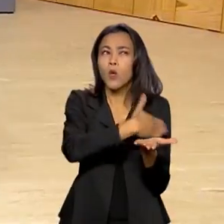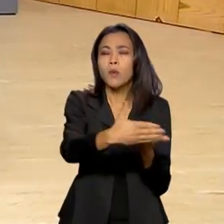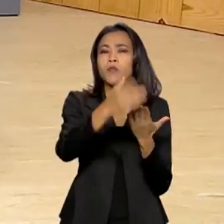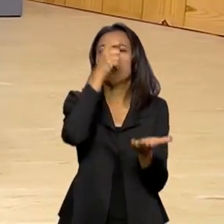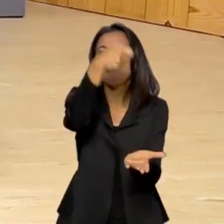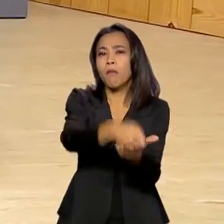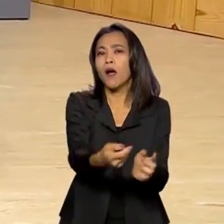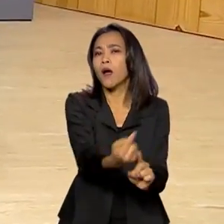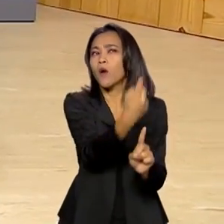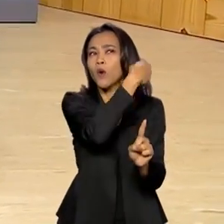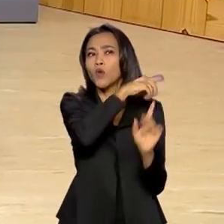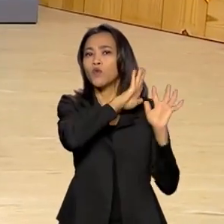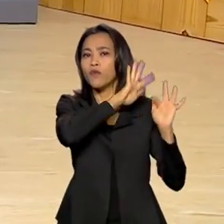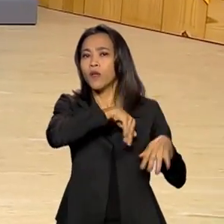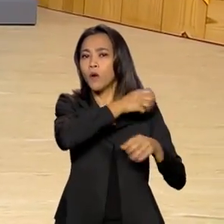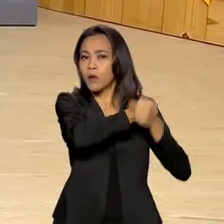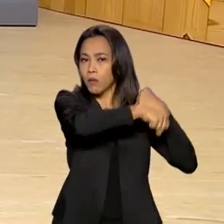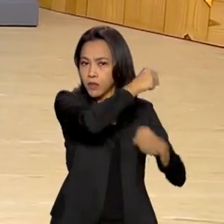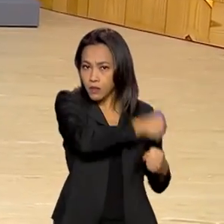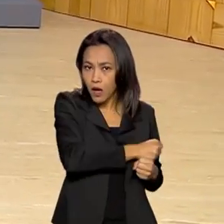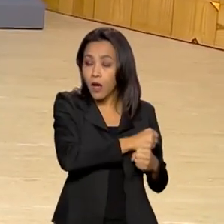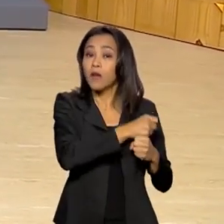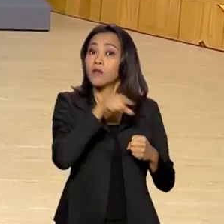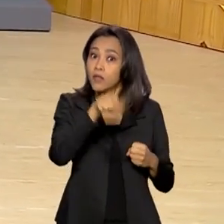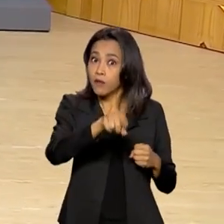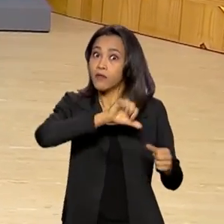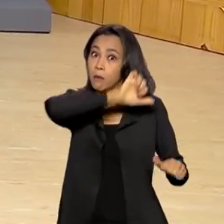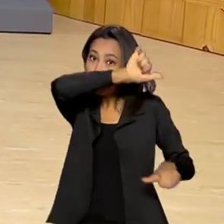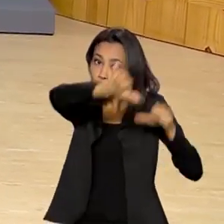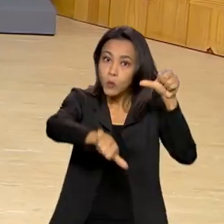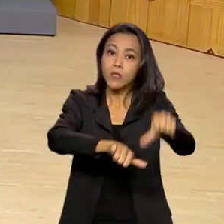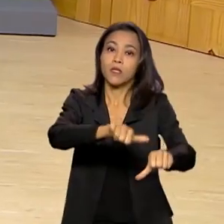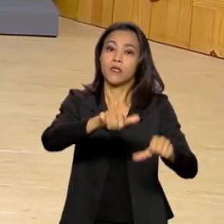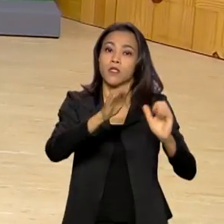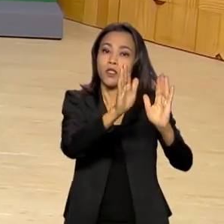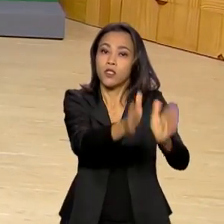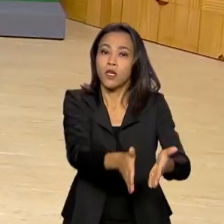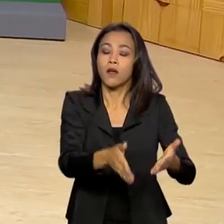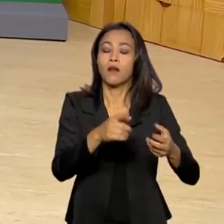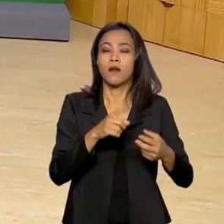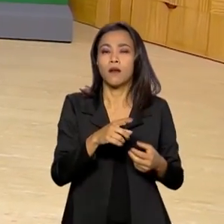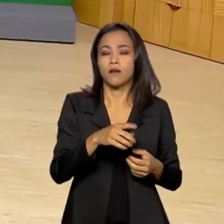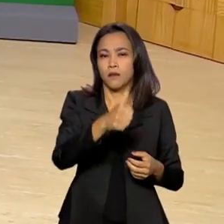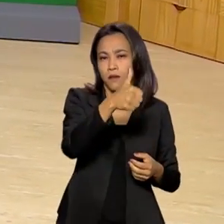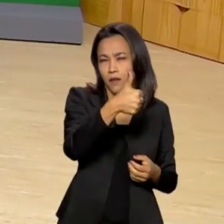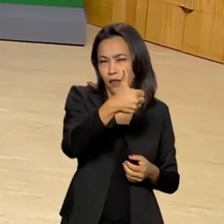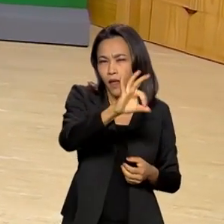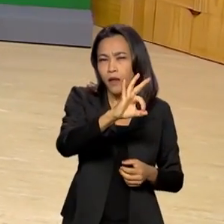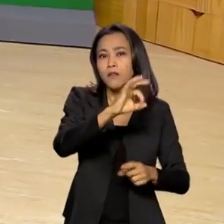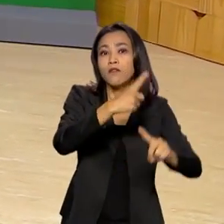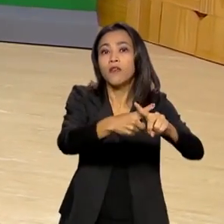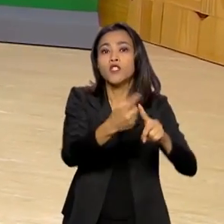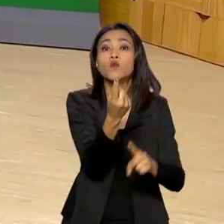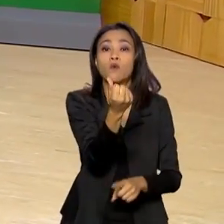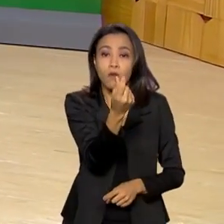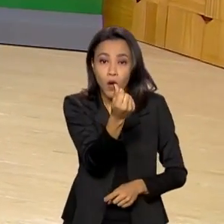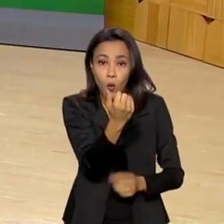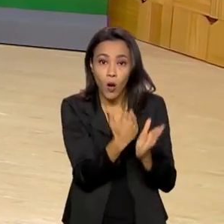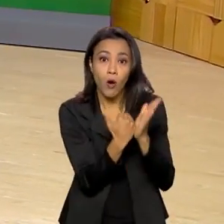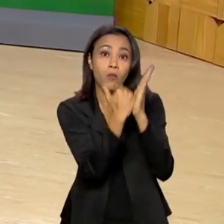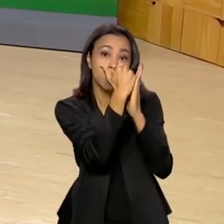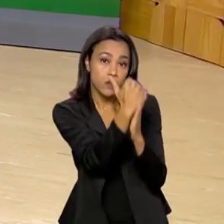no final do ano passado já trouxe essa mudança conceitual nós elevamos em mais de 10 vezes o valor mínimo do benefício